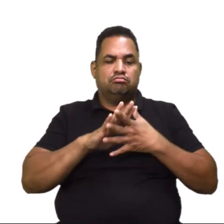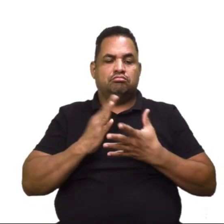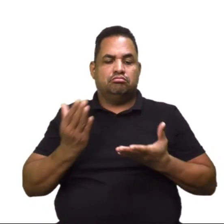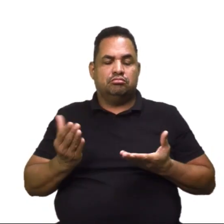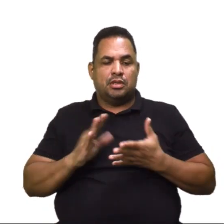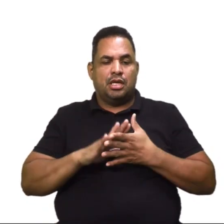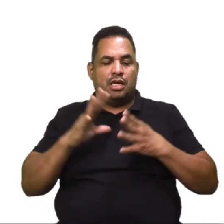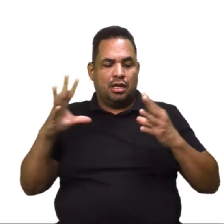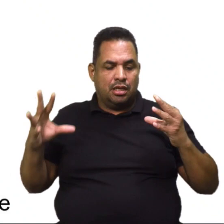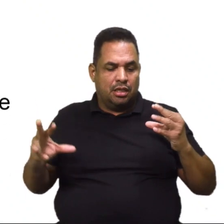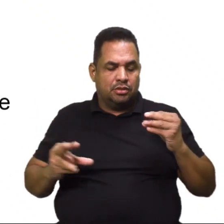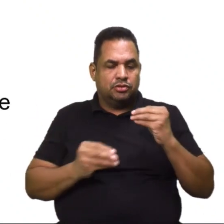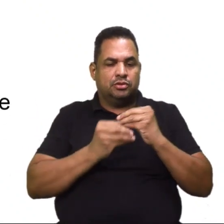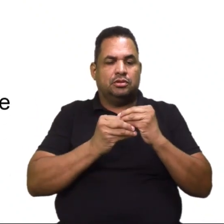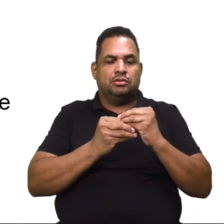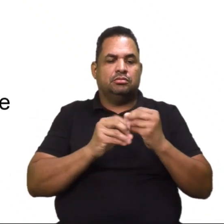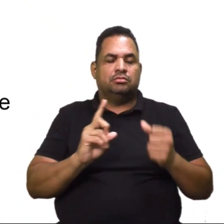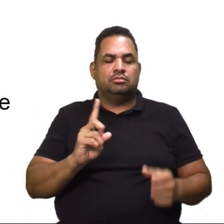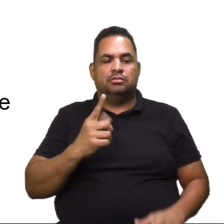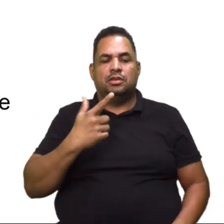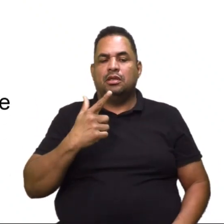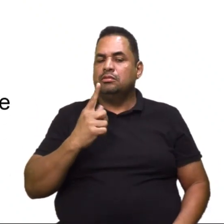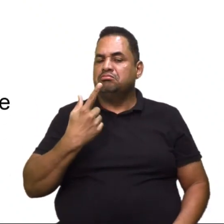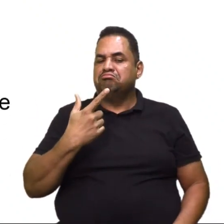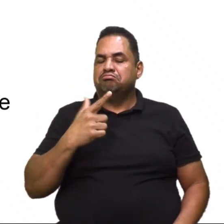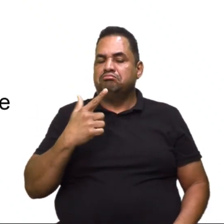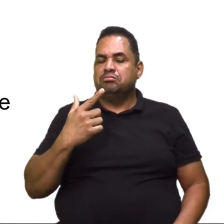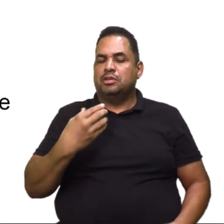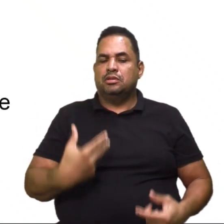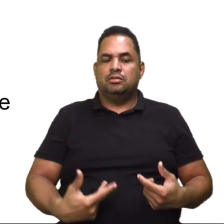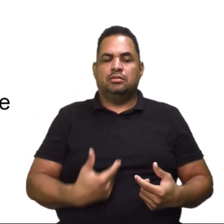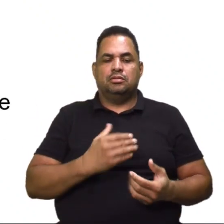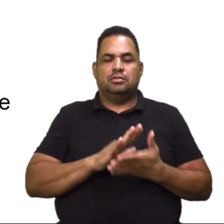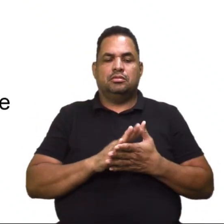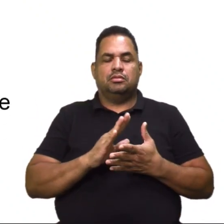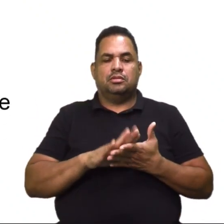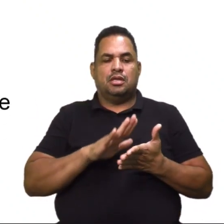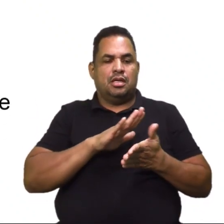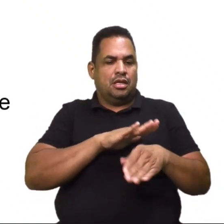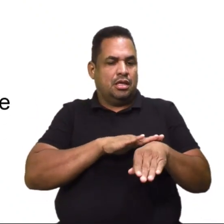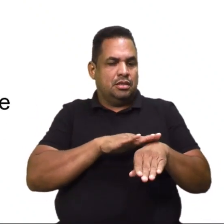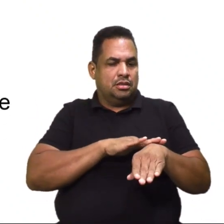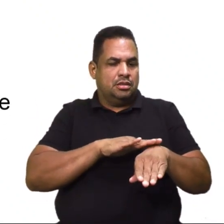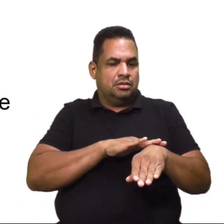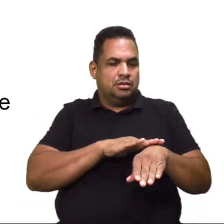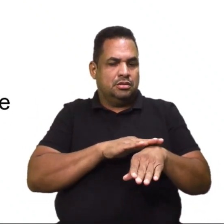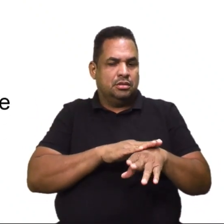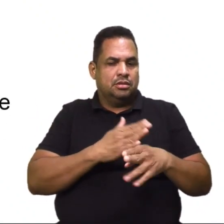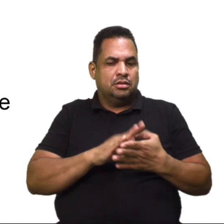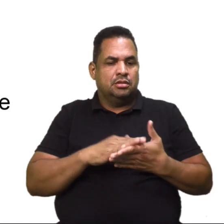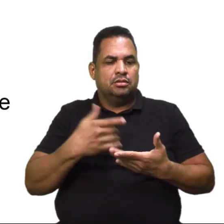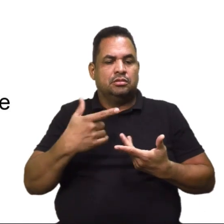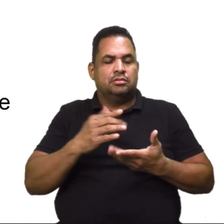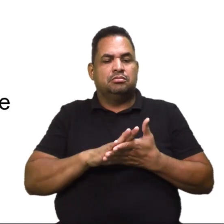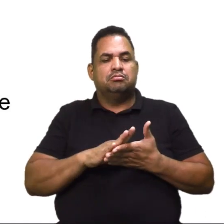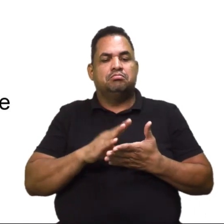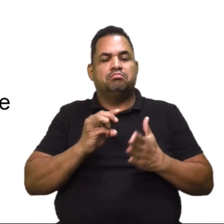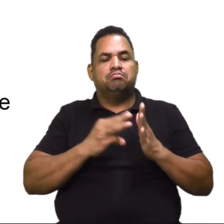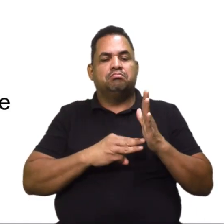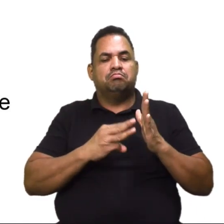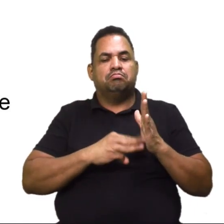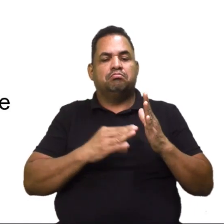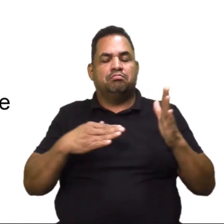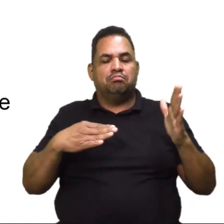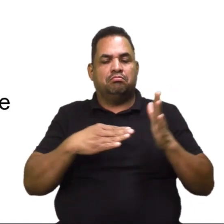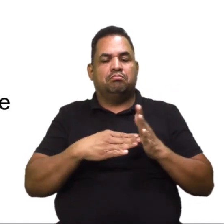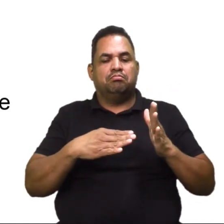tem cirurgia, não. Adesivo transdérmico que tem a sua ação na pele é o eficiente método de